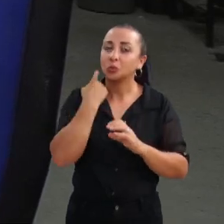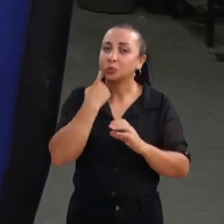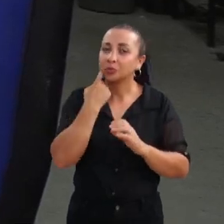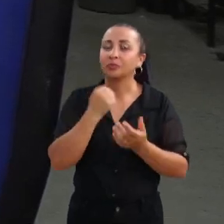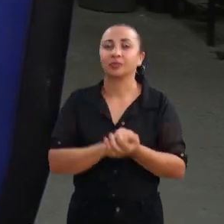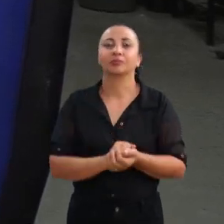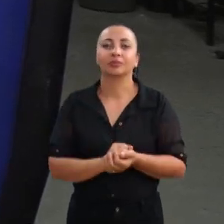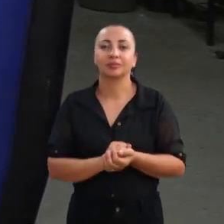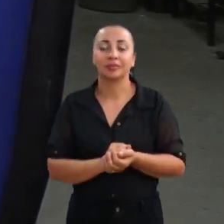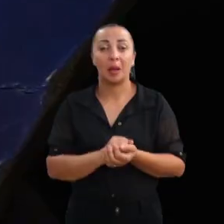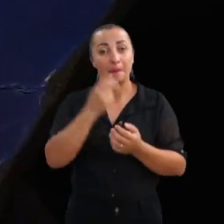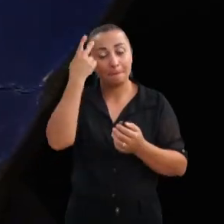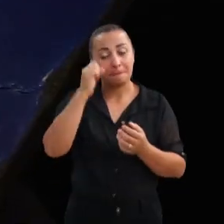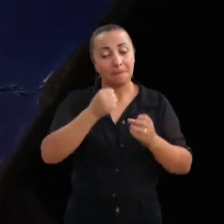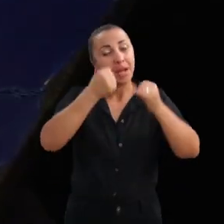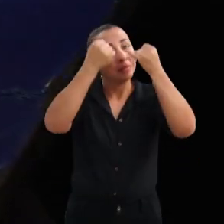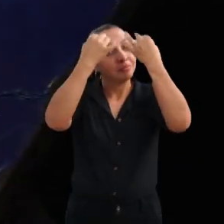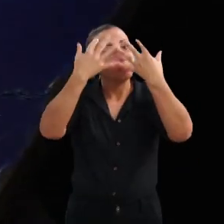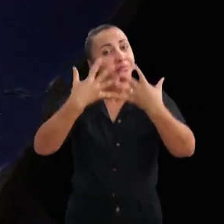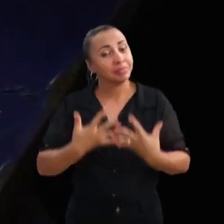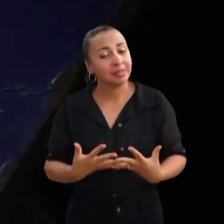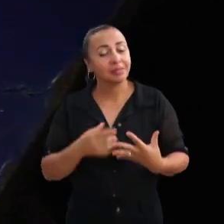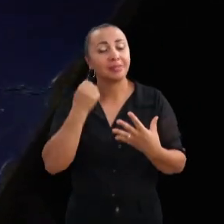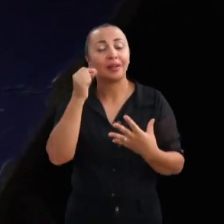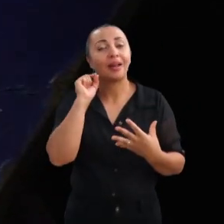dos exemplares, da espécie, certo? Para